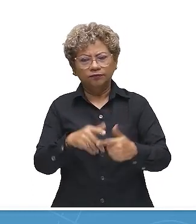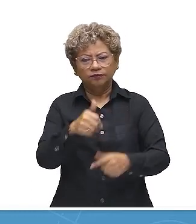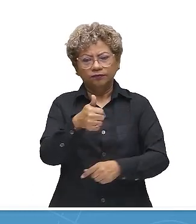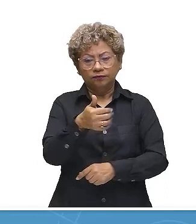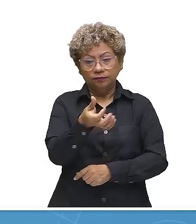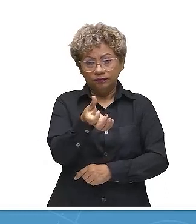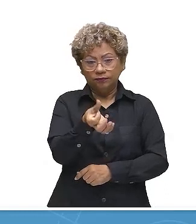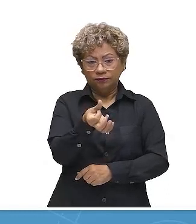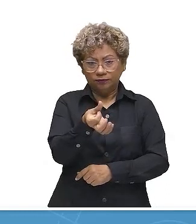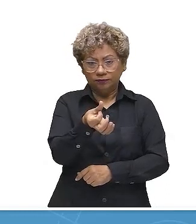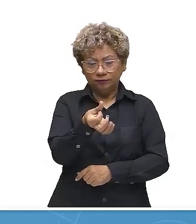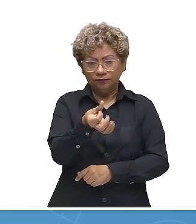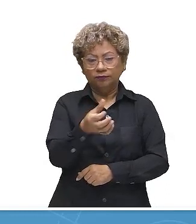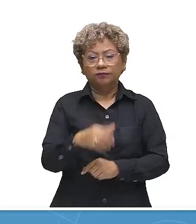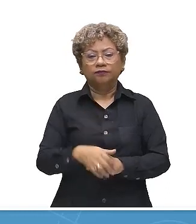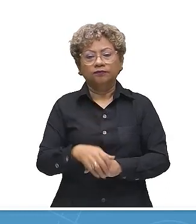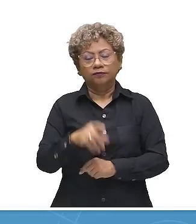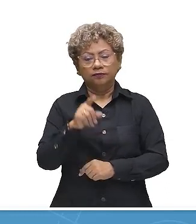aí o